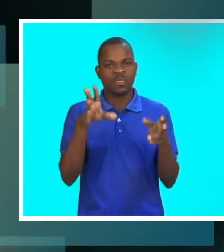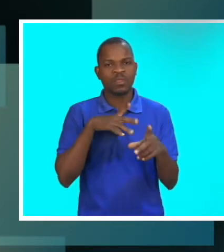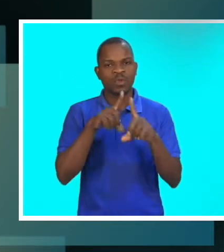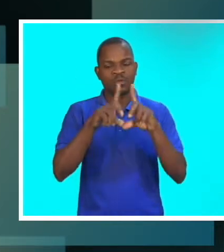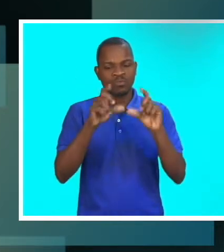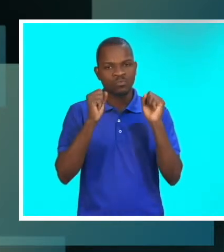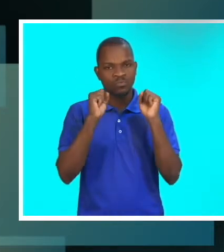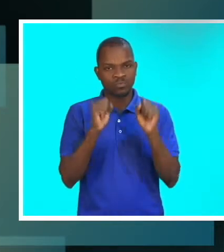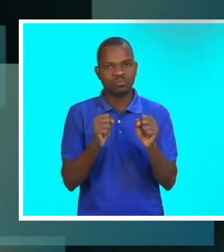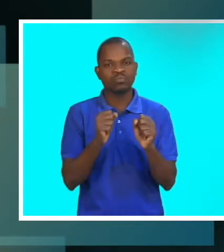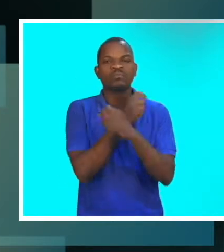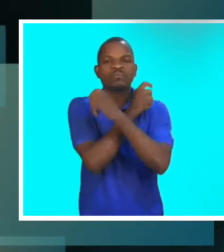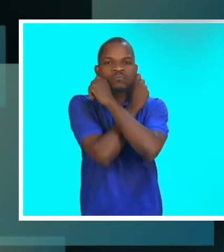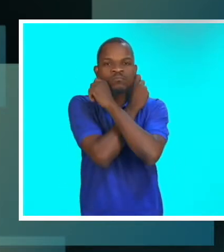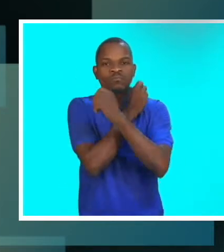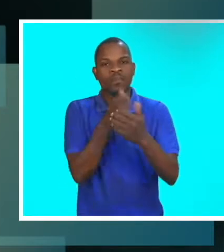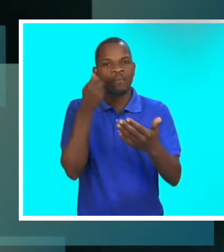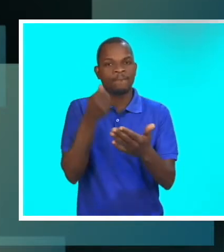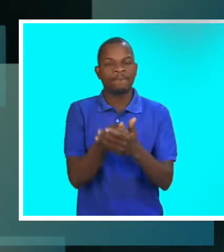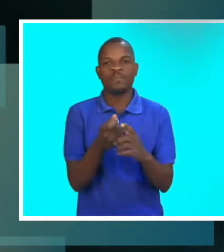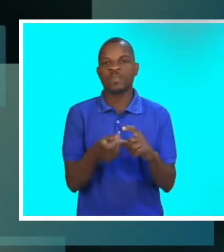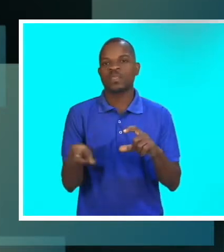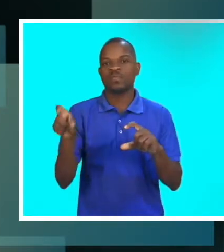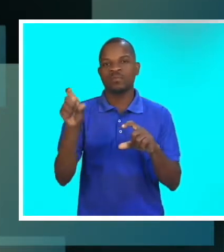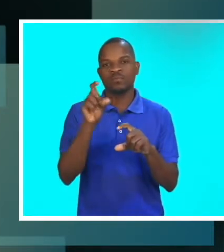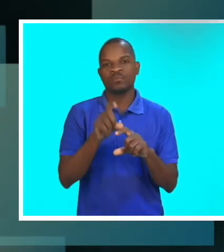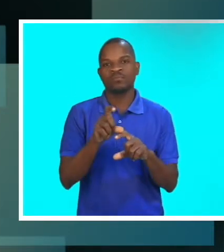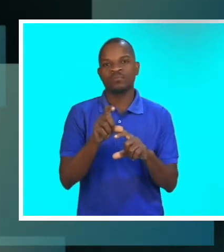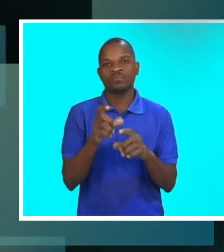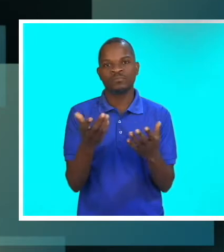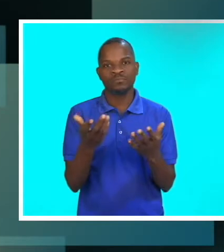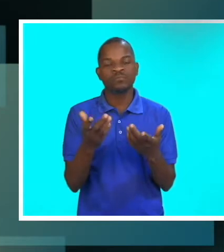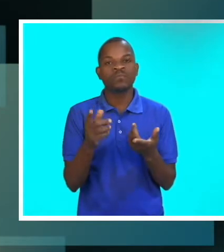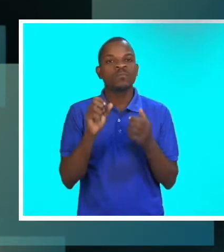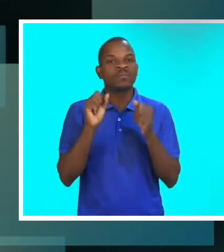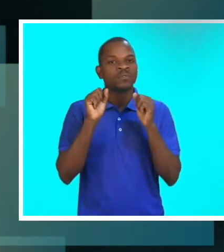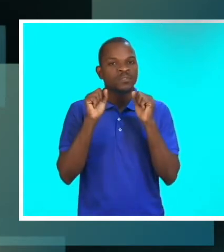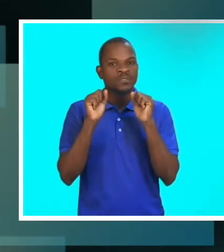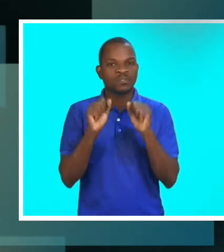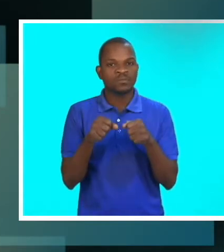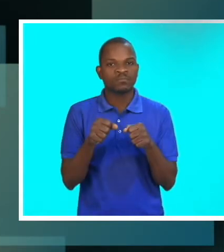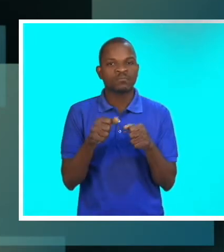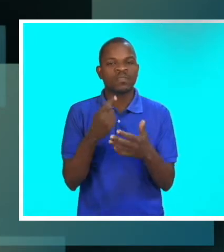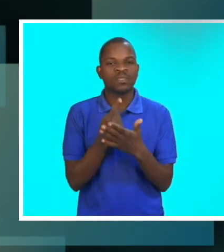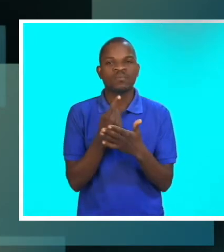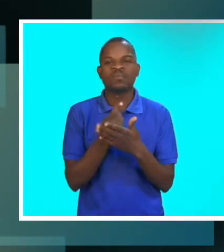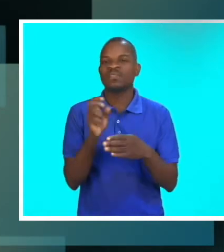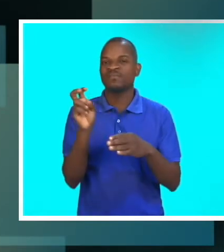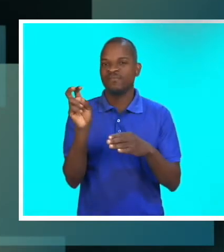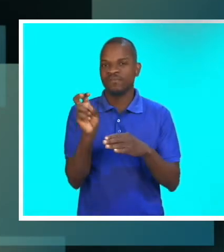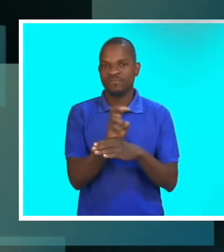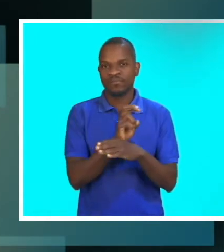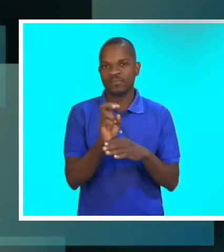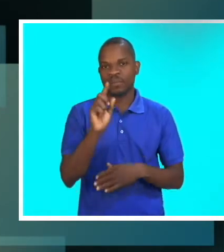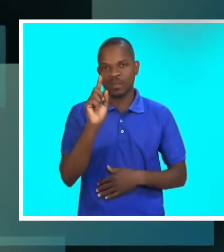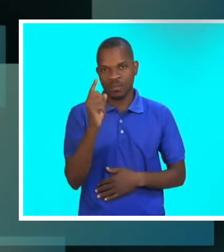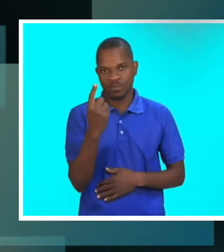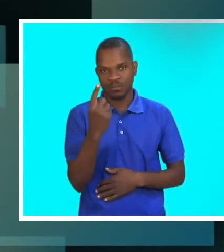pagou no total se você tem cabeça exclusão com queijo e